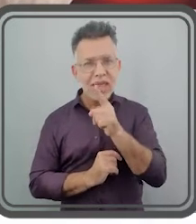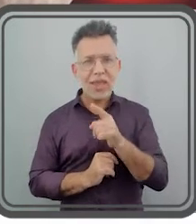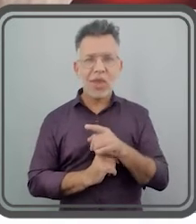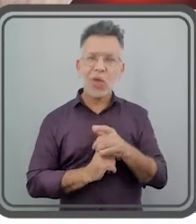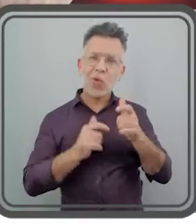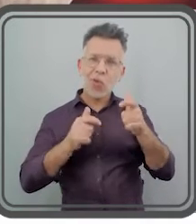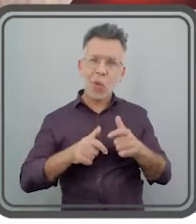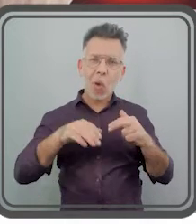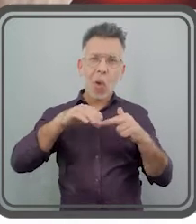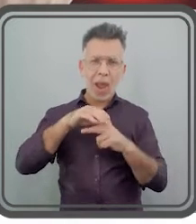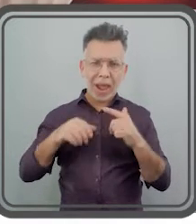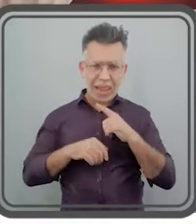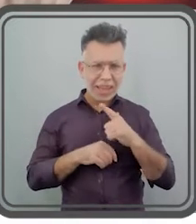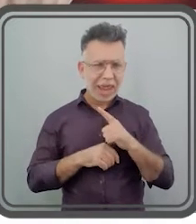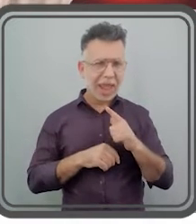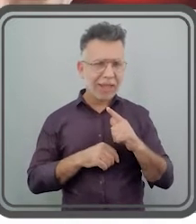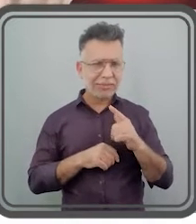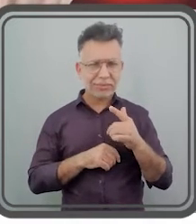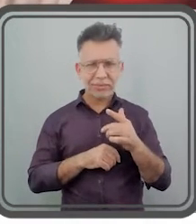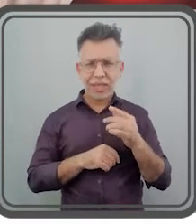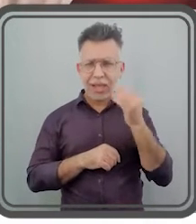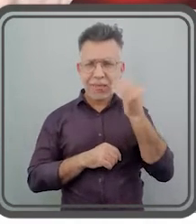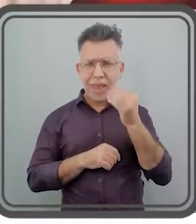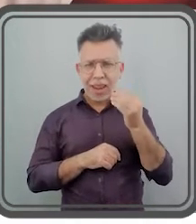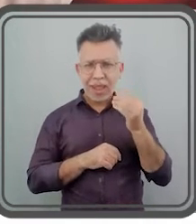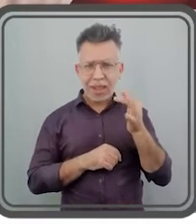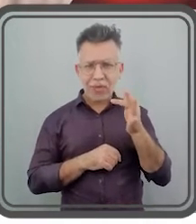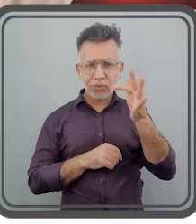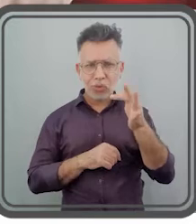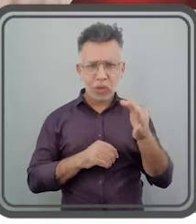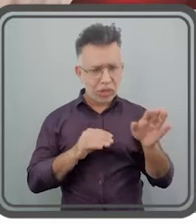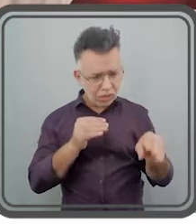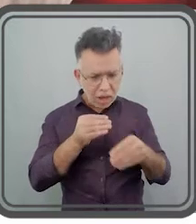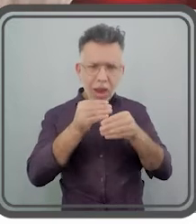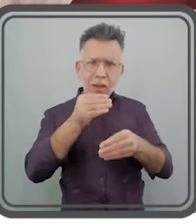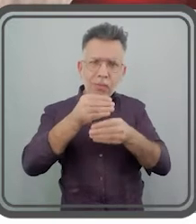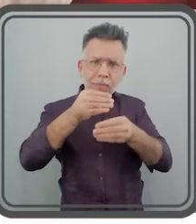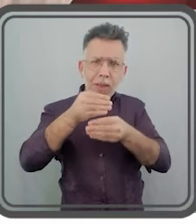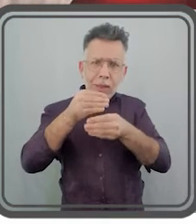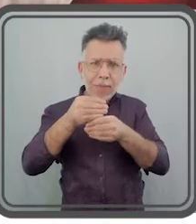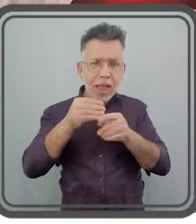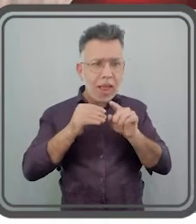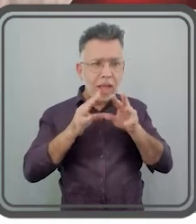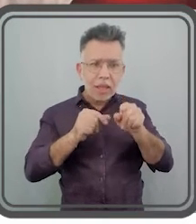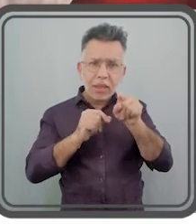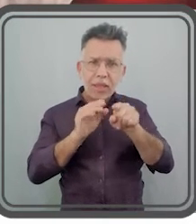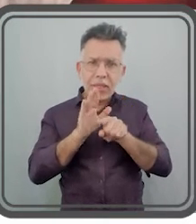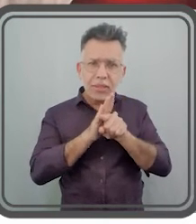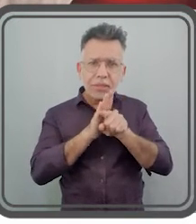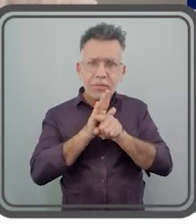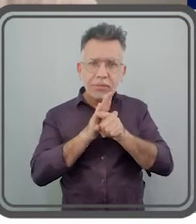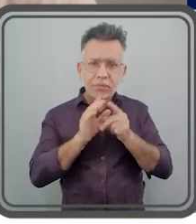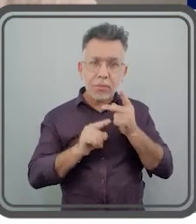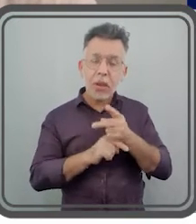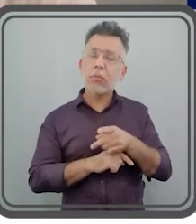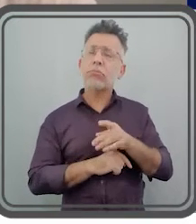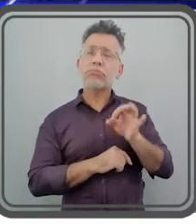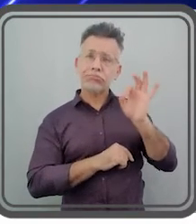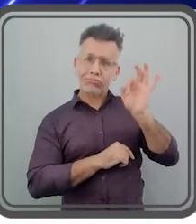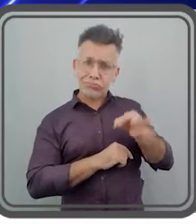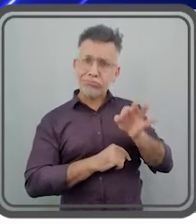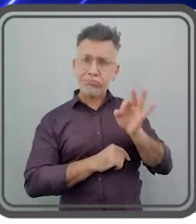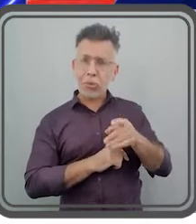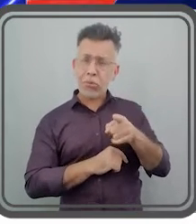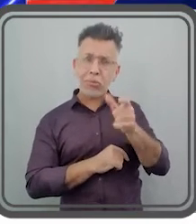tem uma tendência para no futuro essas experiências estar entrando também nesses meta buscadores e não com